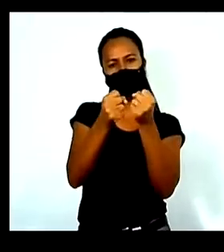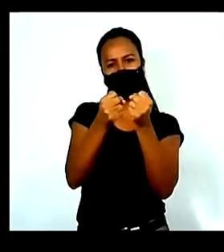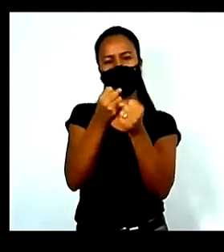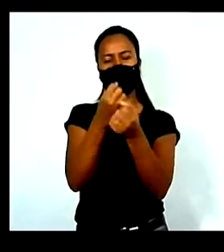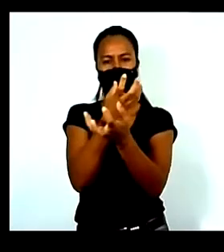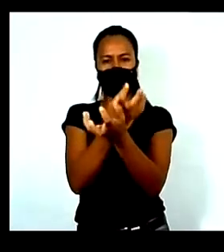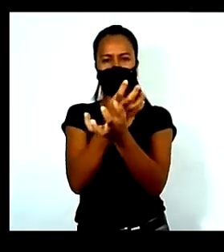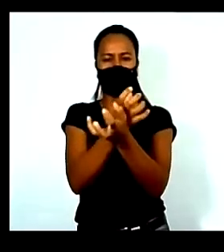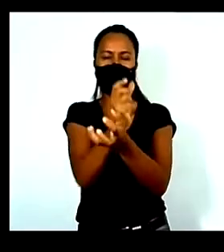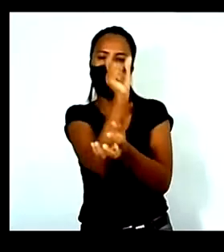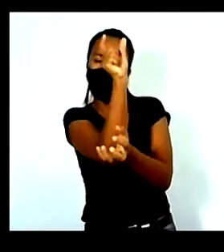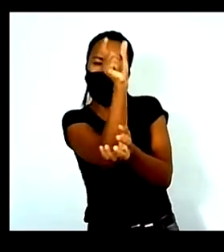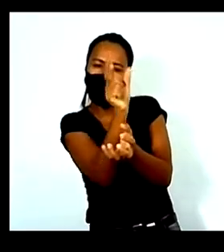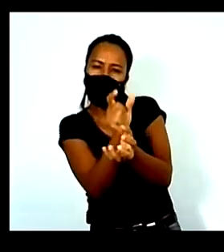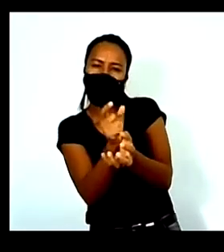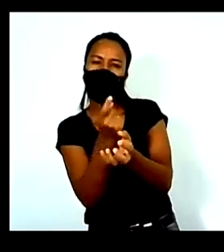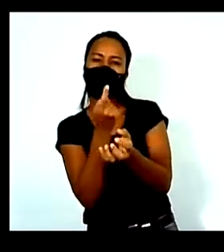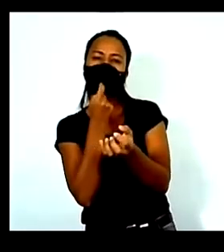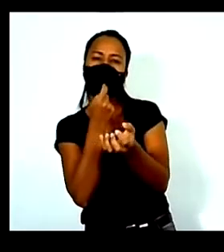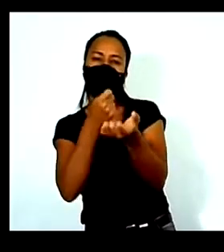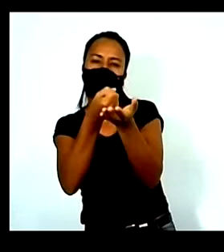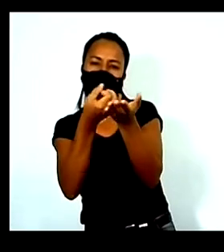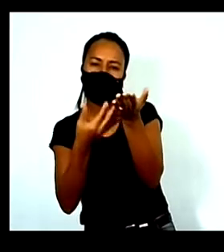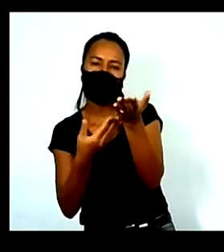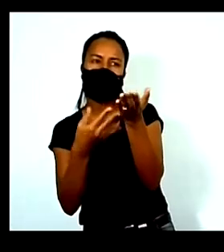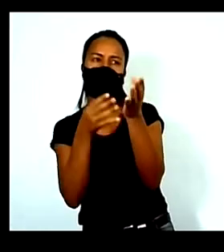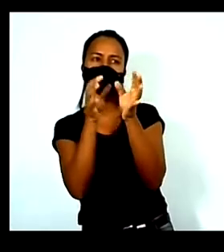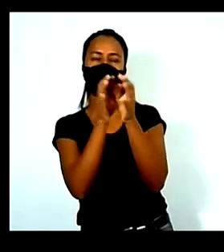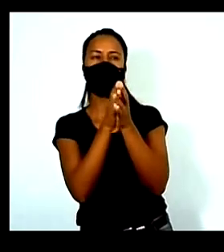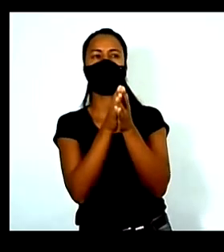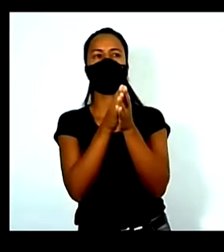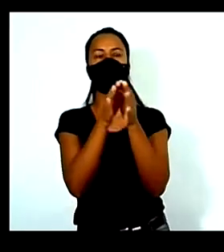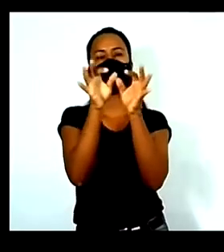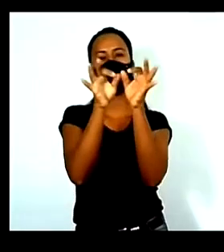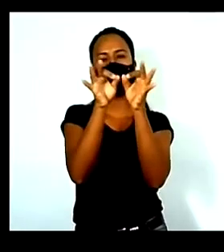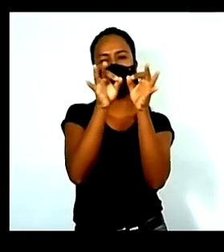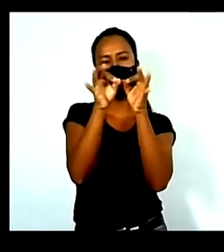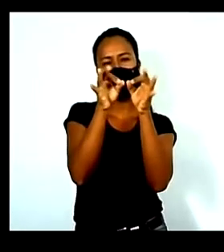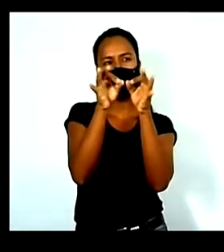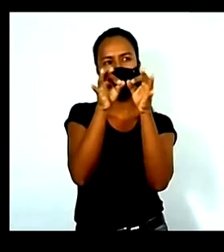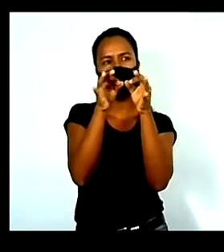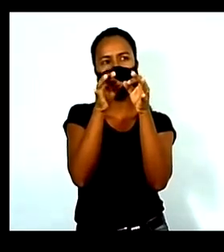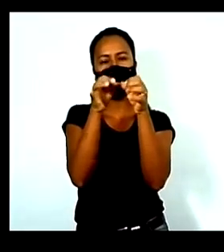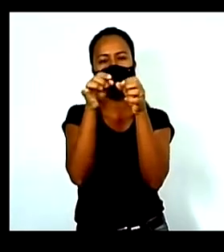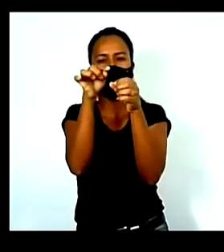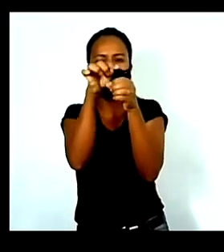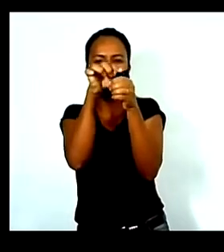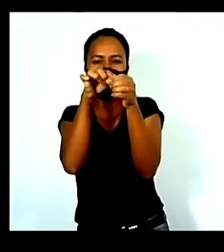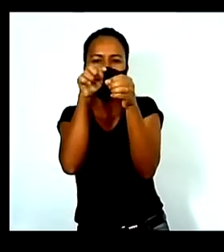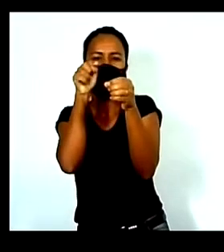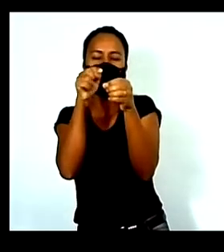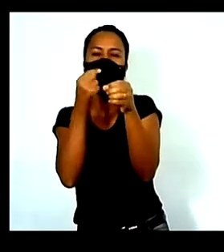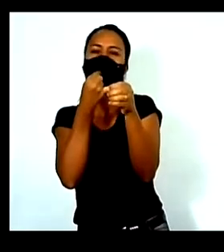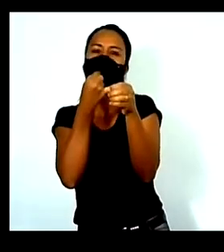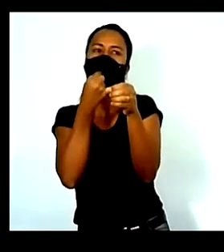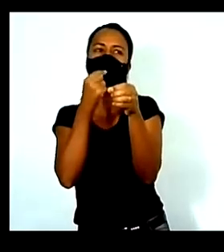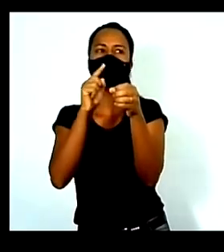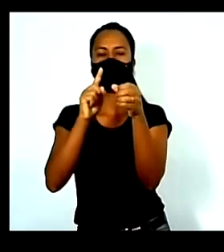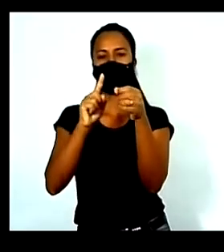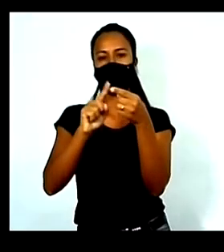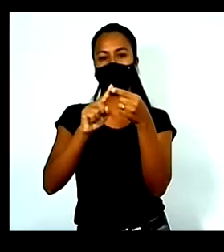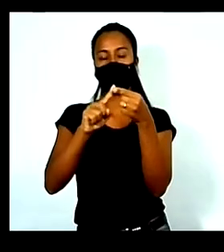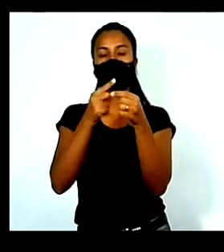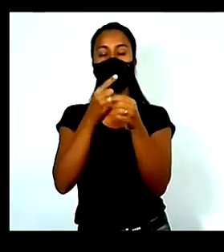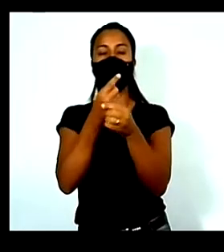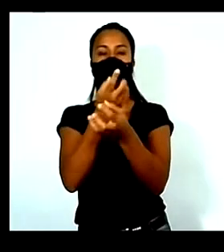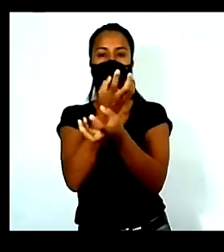osso, esse coágulo de sangue é formado, né, pelo tecido conjuntivo e nele vai ser reconstituído esse